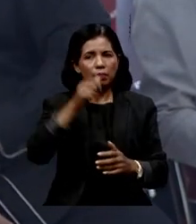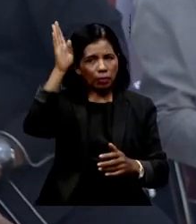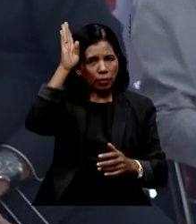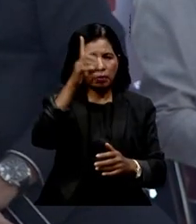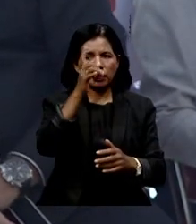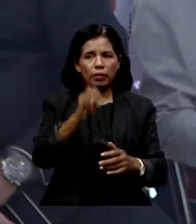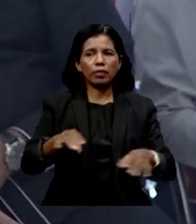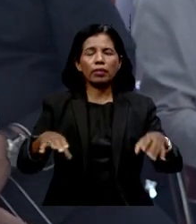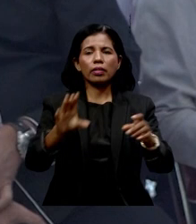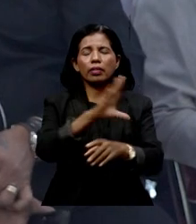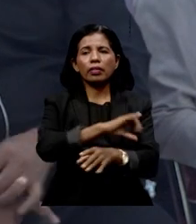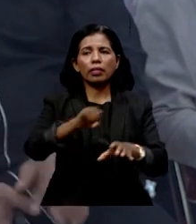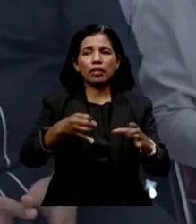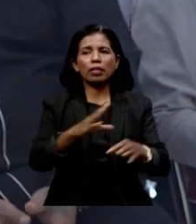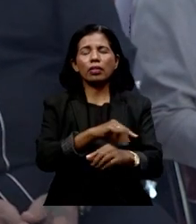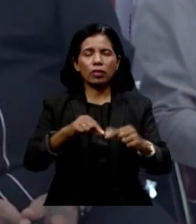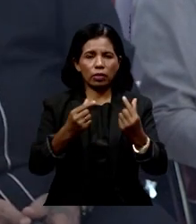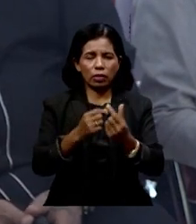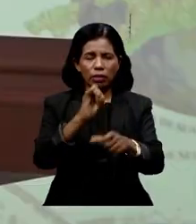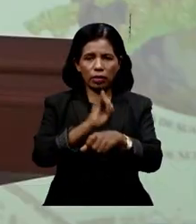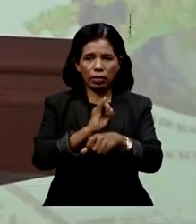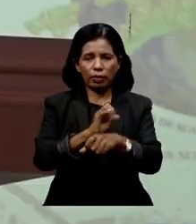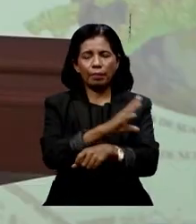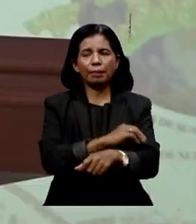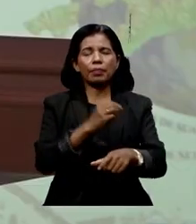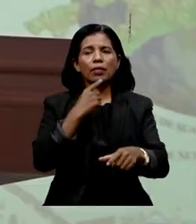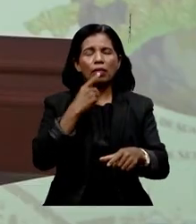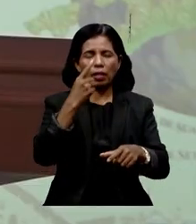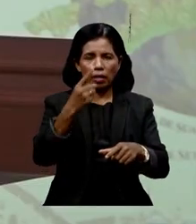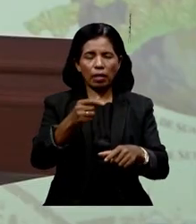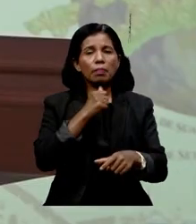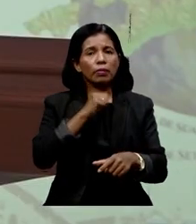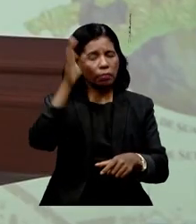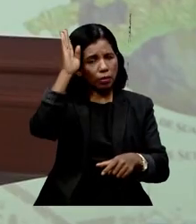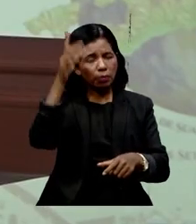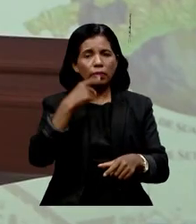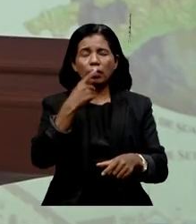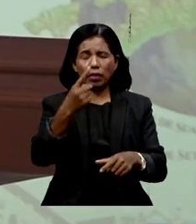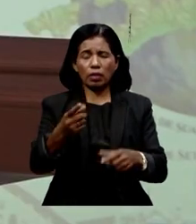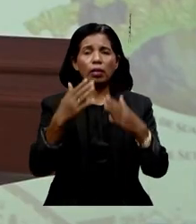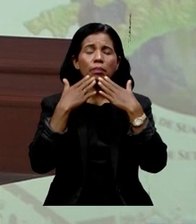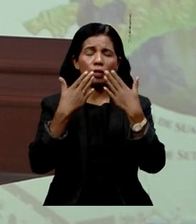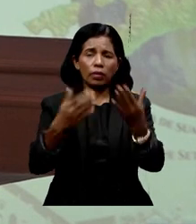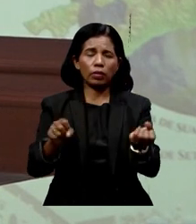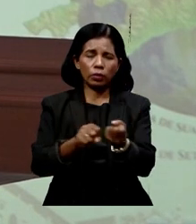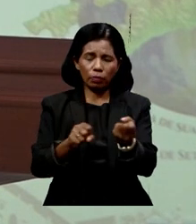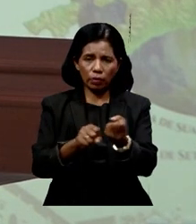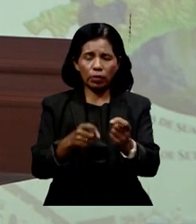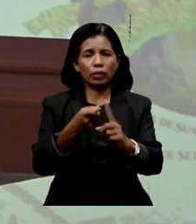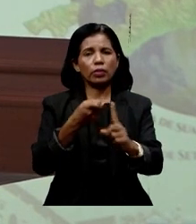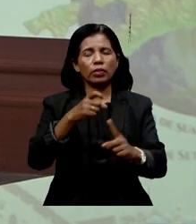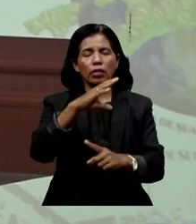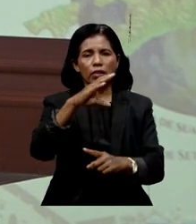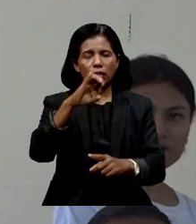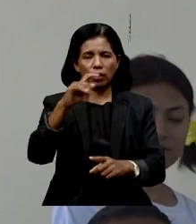no Coordenador-Geral da Equipa Uma Creda, Dom Virgílio Cardeal do Carmo da Silva, SDB, agradece o apoio na contribuição do